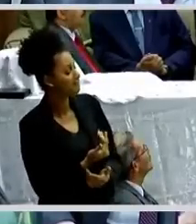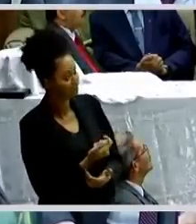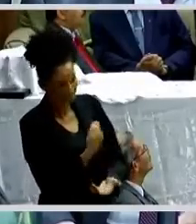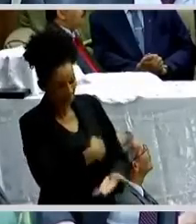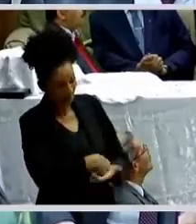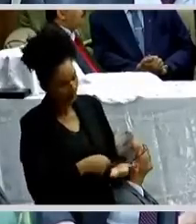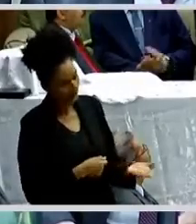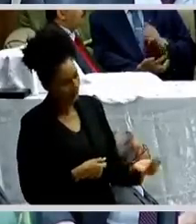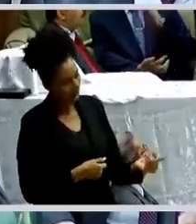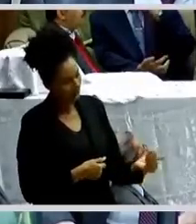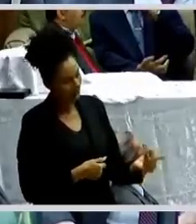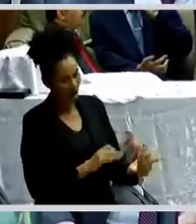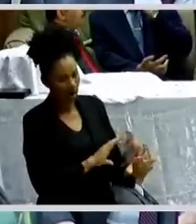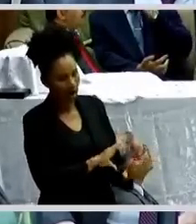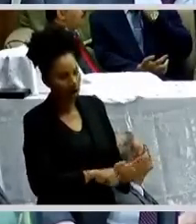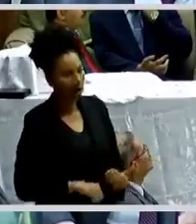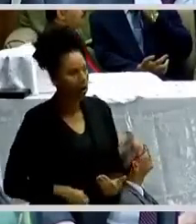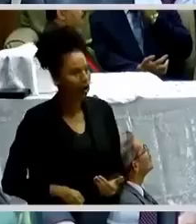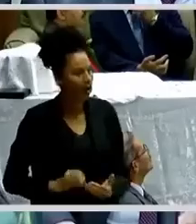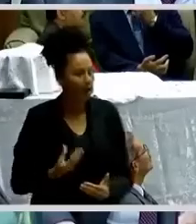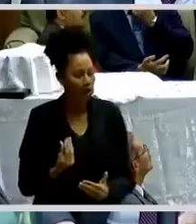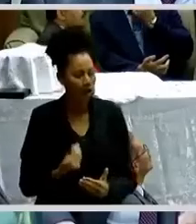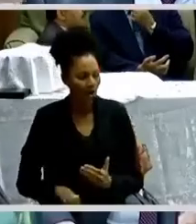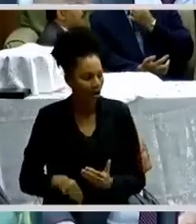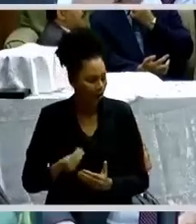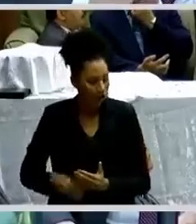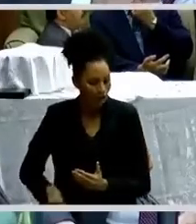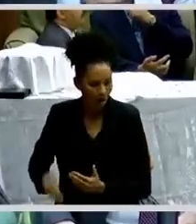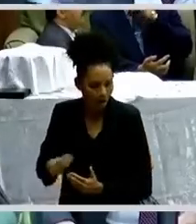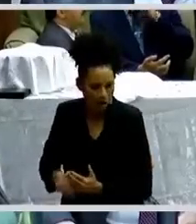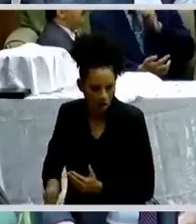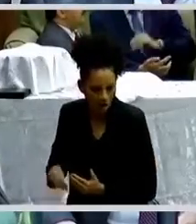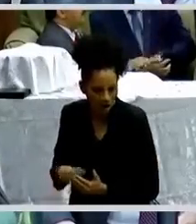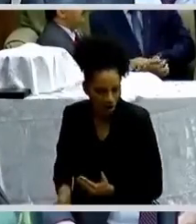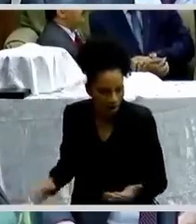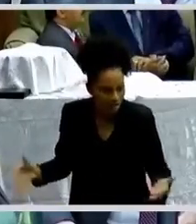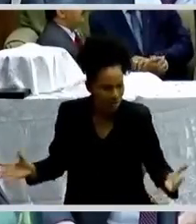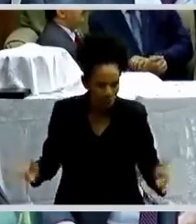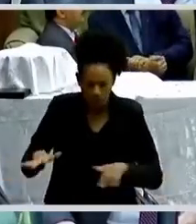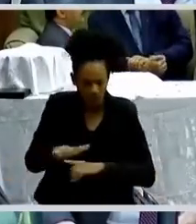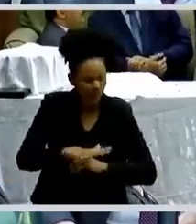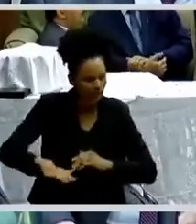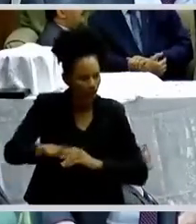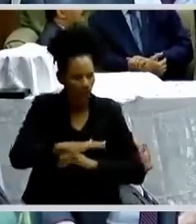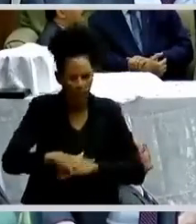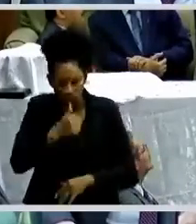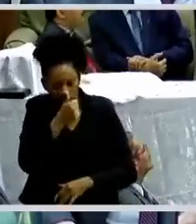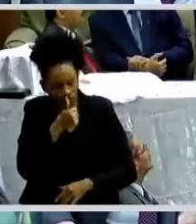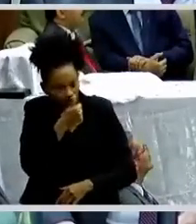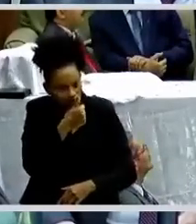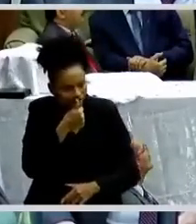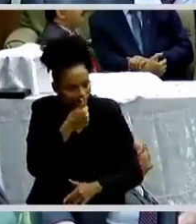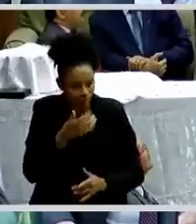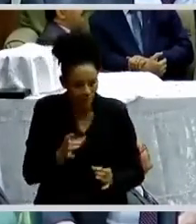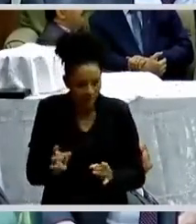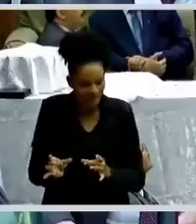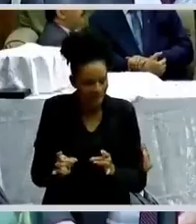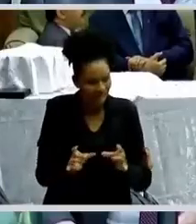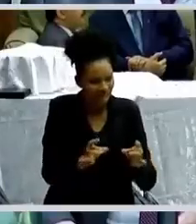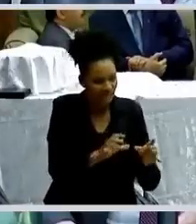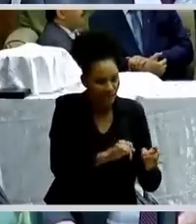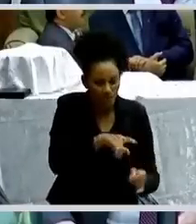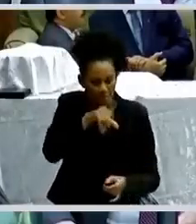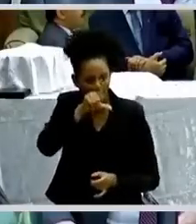exorbitante e roubavam o povo. Estabeleceram no pátio do templo, do sacrifício, vender rolinha,